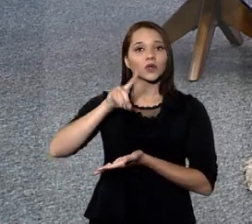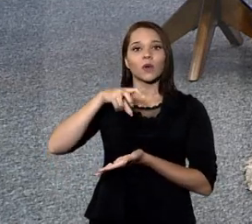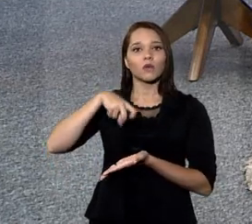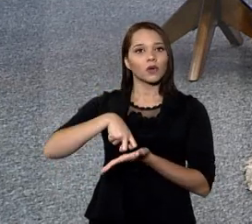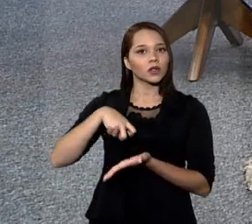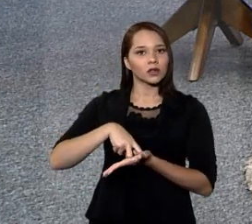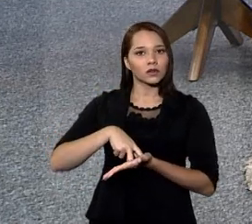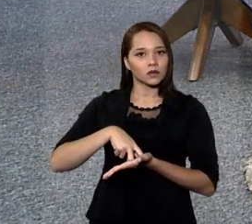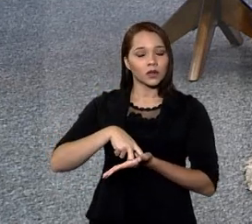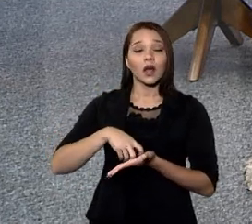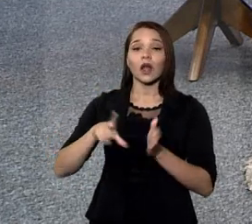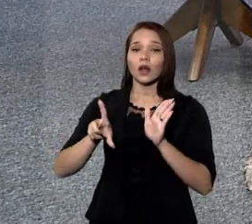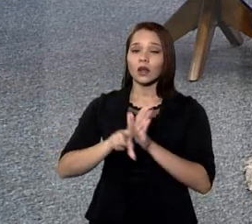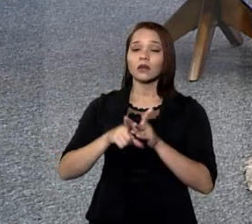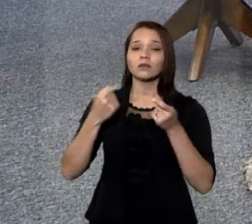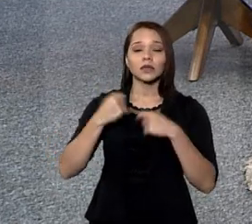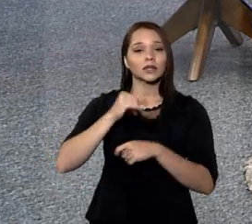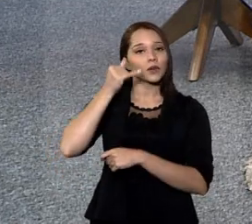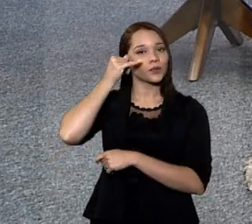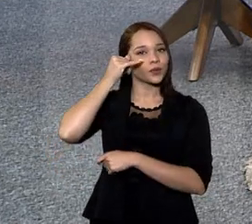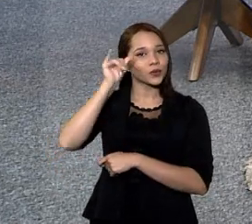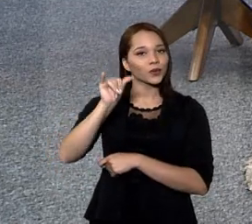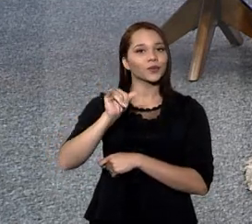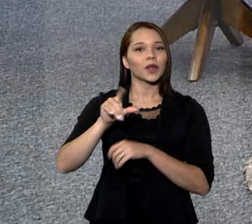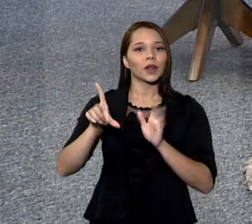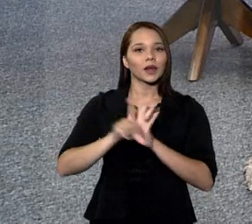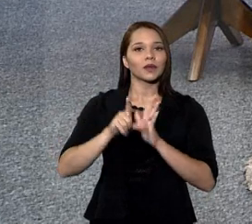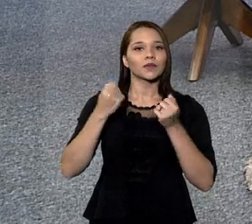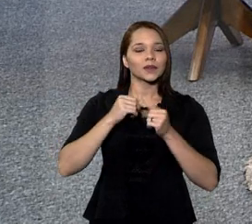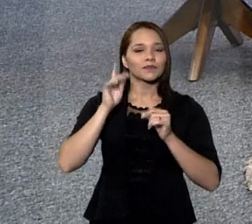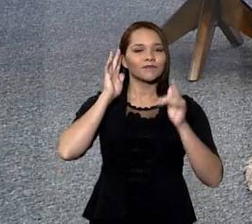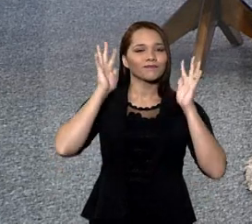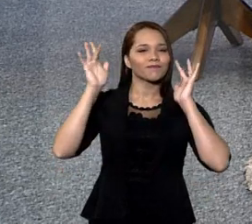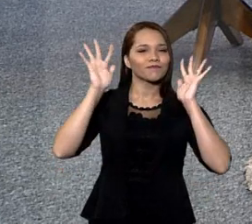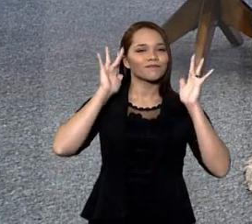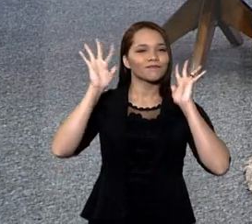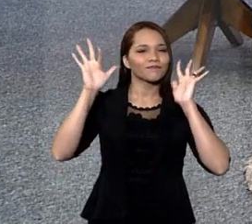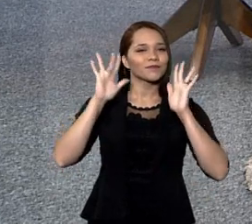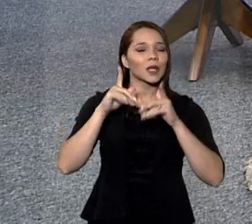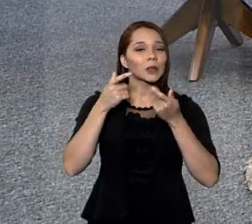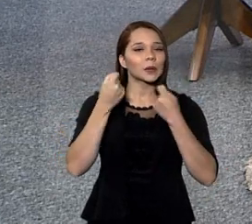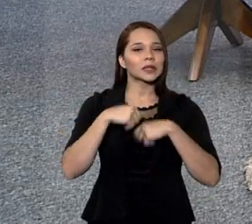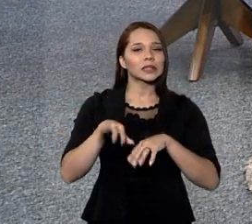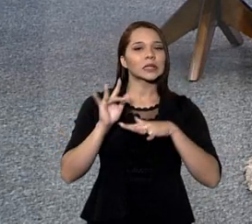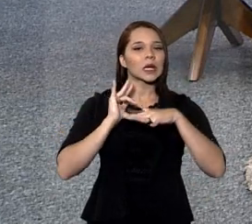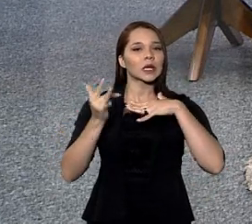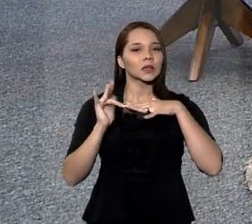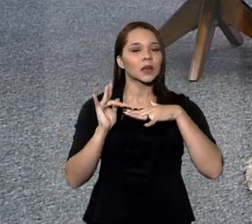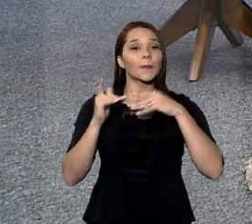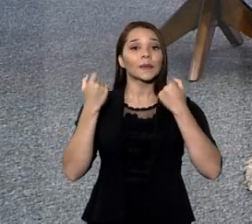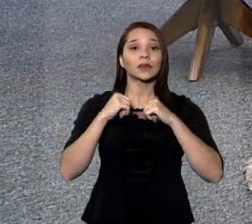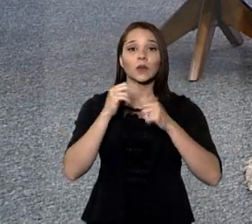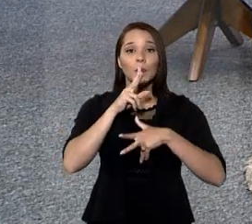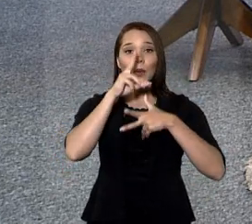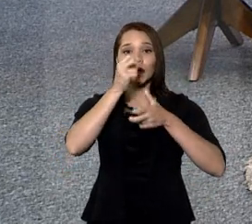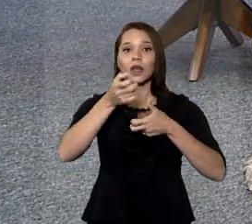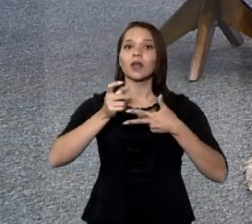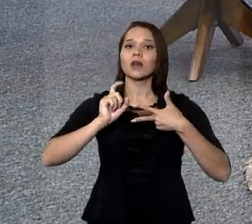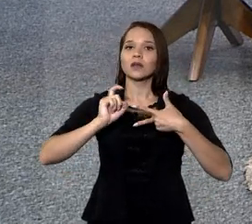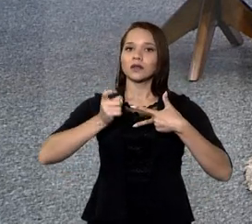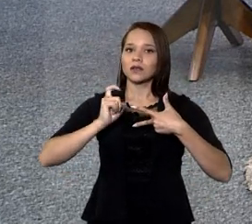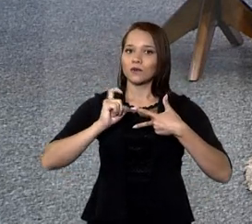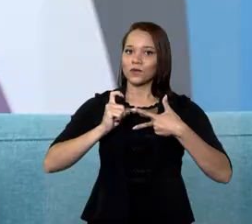punitivo apenas mas preventiva reflexiva então para grupos agressor não precisamos de rede social não precisamos do